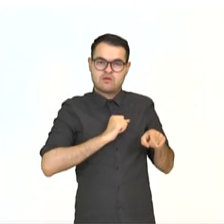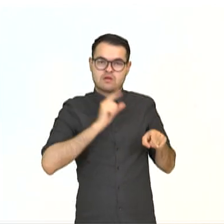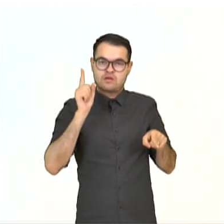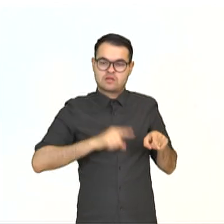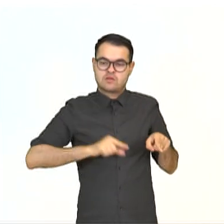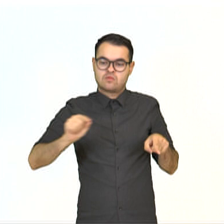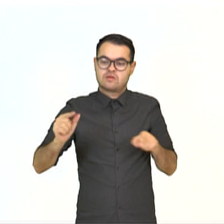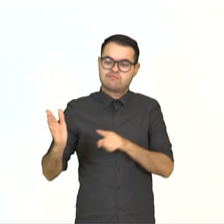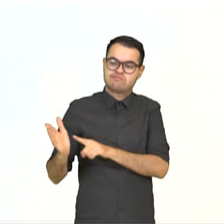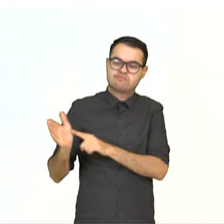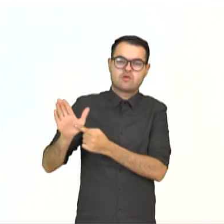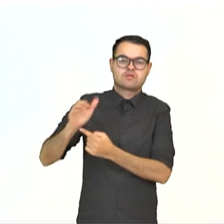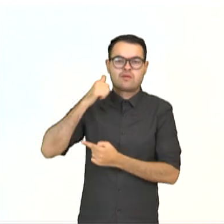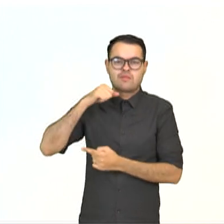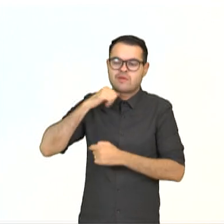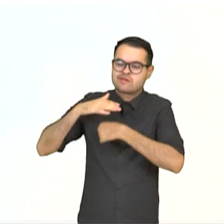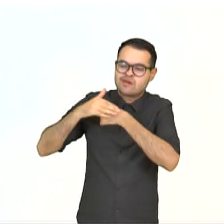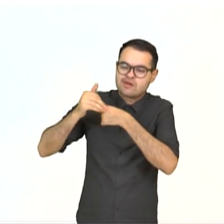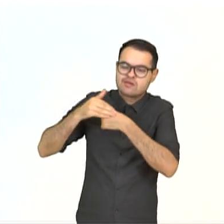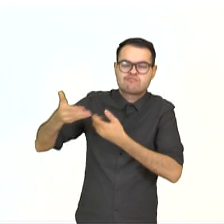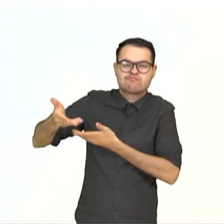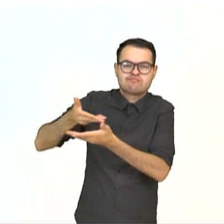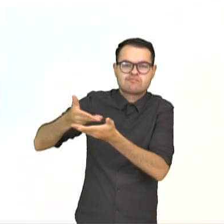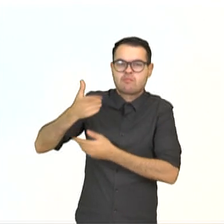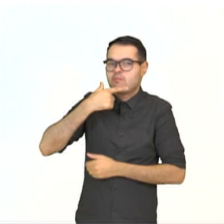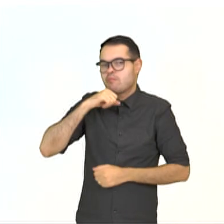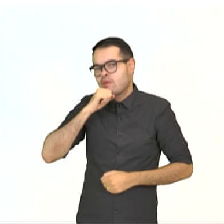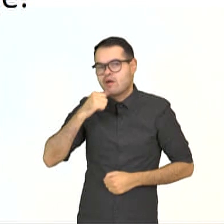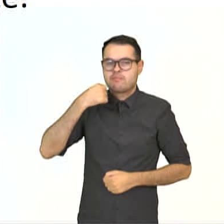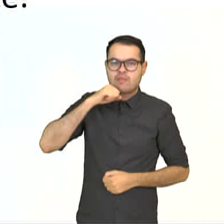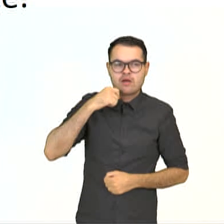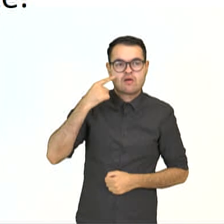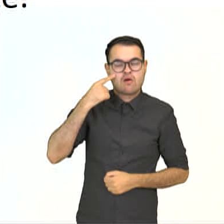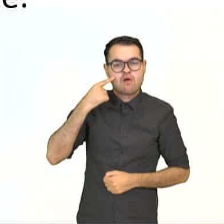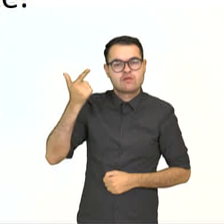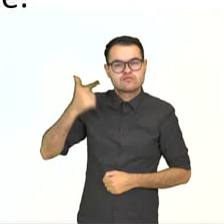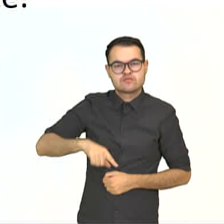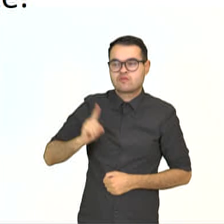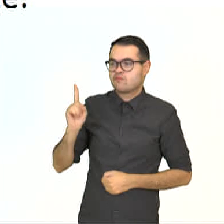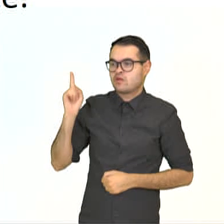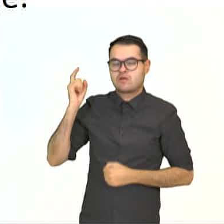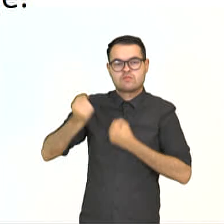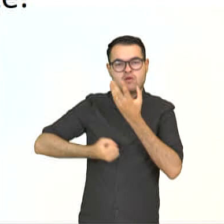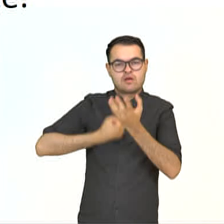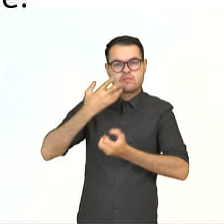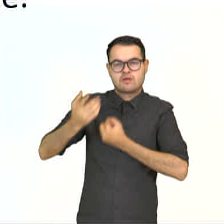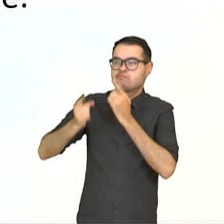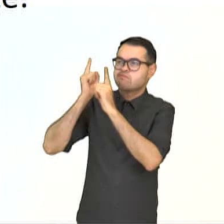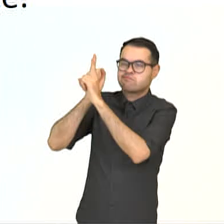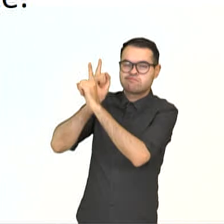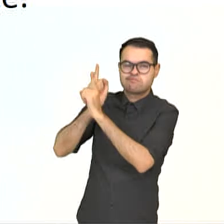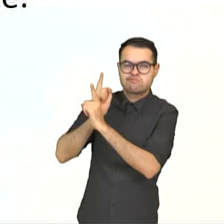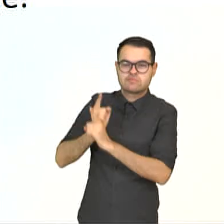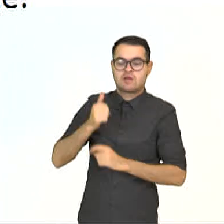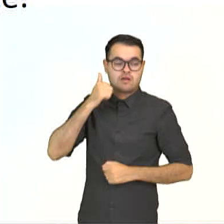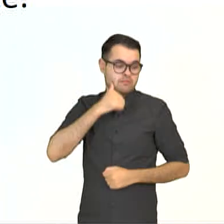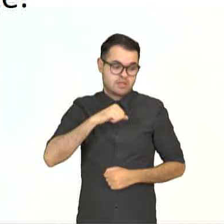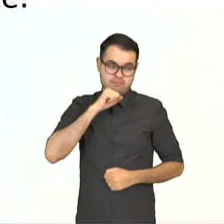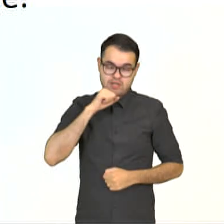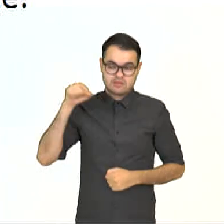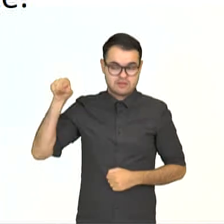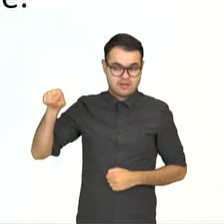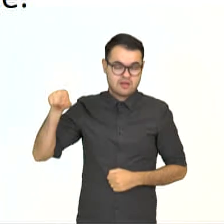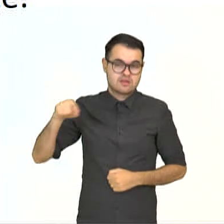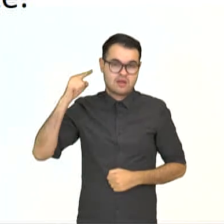nos gestos de carinho entre pai e mãe. Vamos dar mais uma olhadinha aqui no poema para verificar isso? Minha mãe